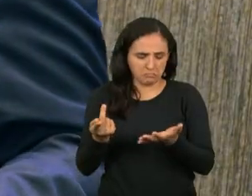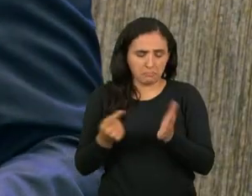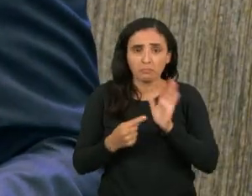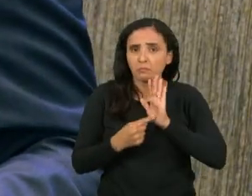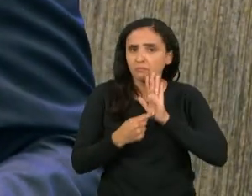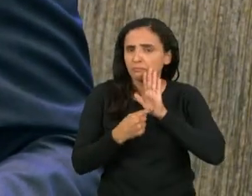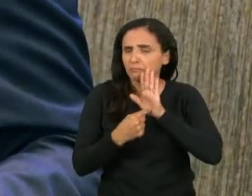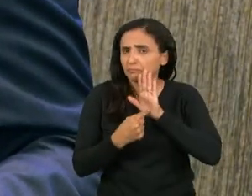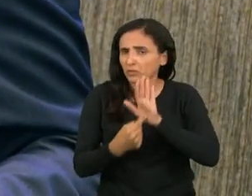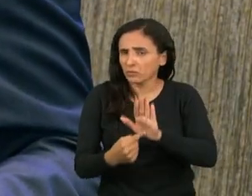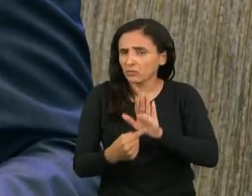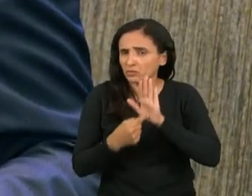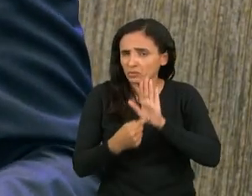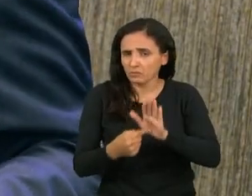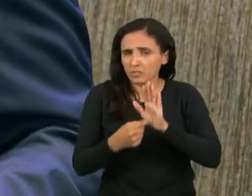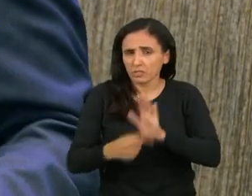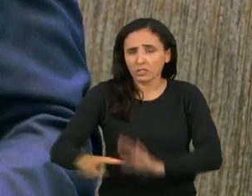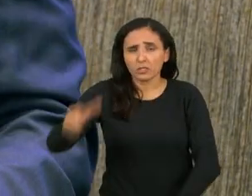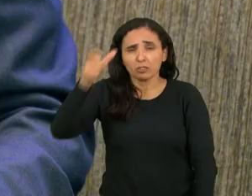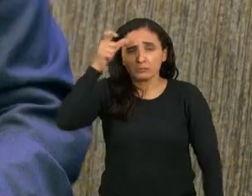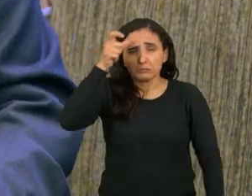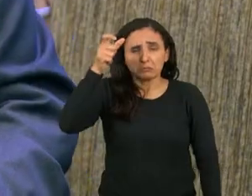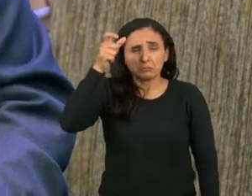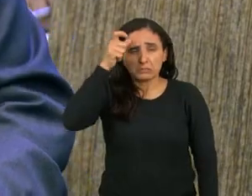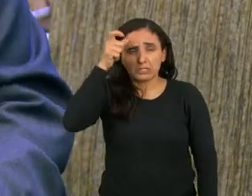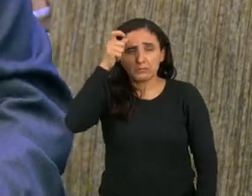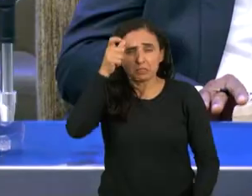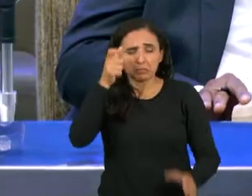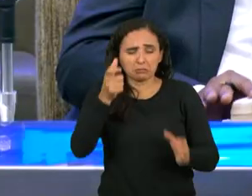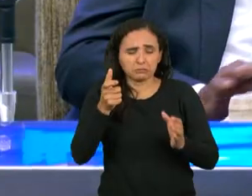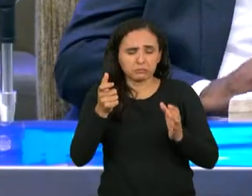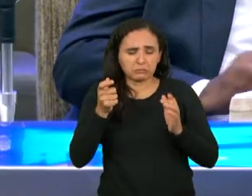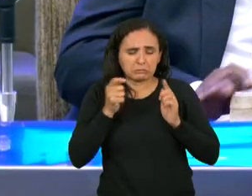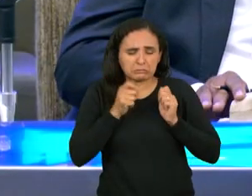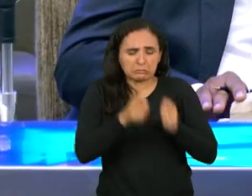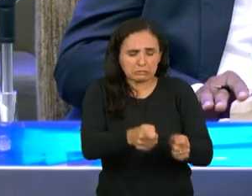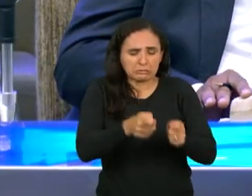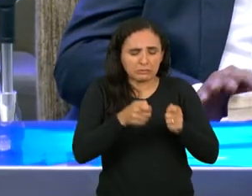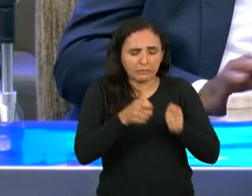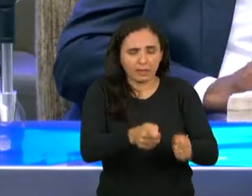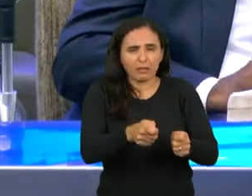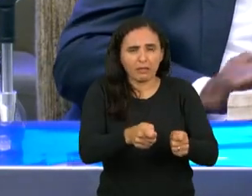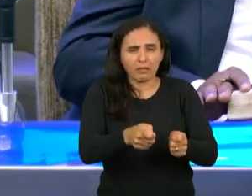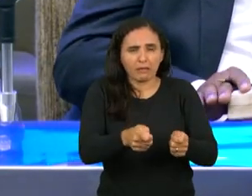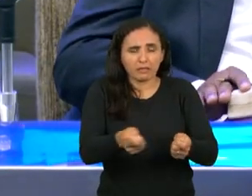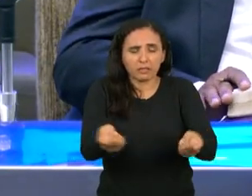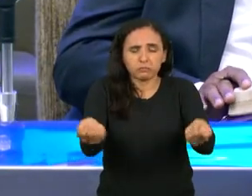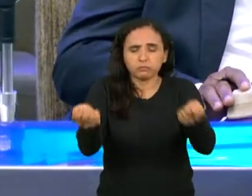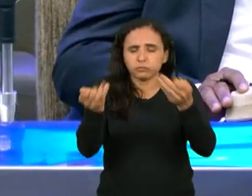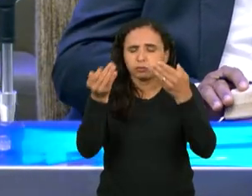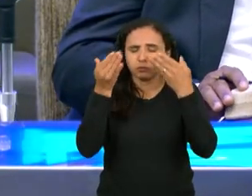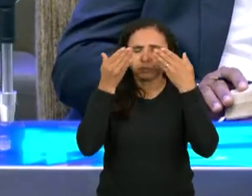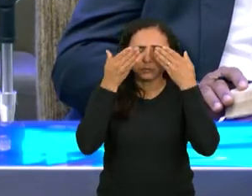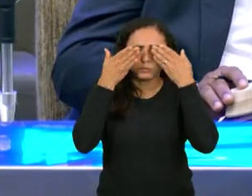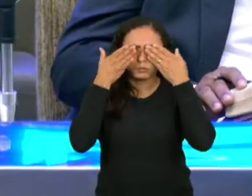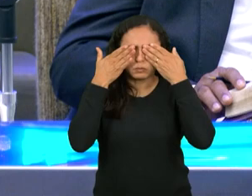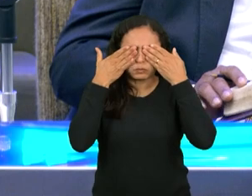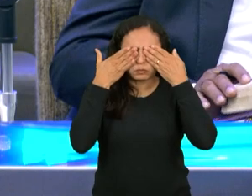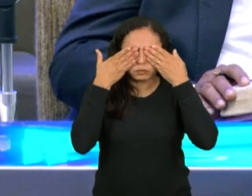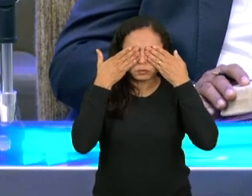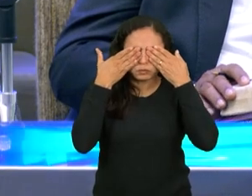fechou cerrou o entendimento fechou o entendimento dos homens para que eles não compreendam